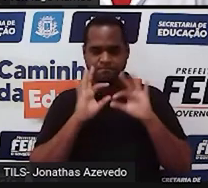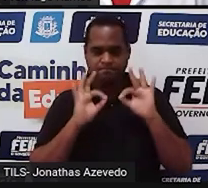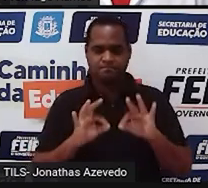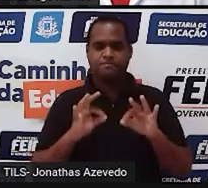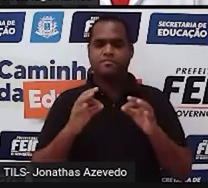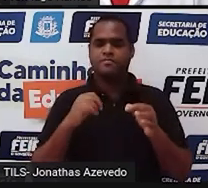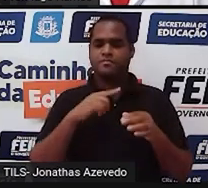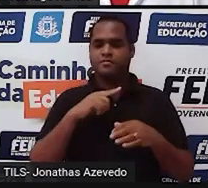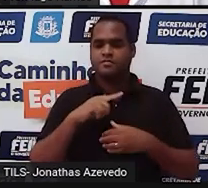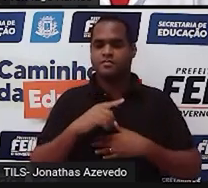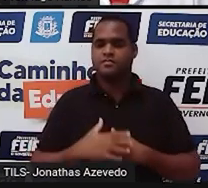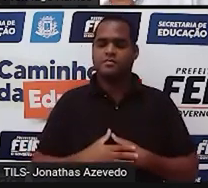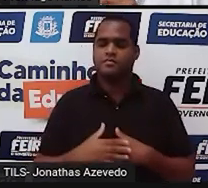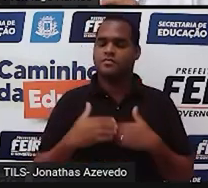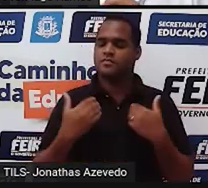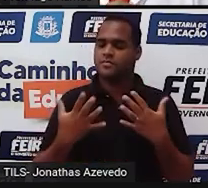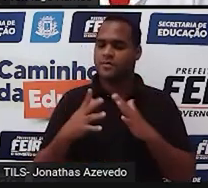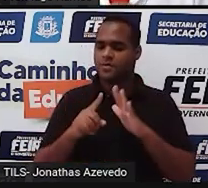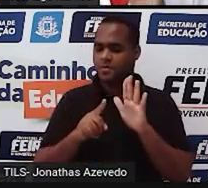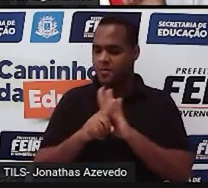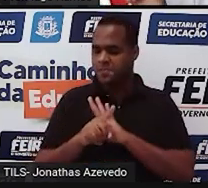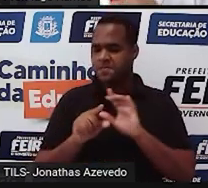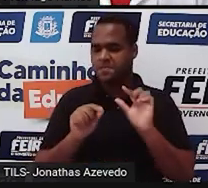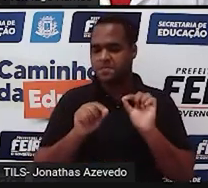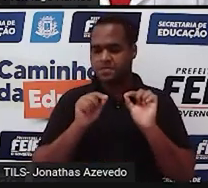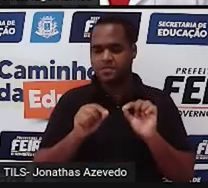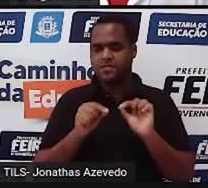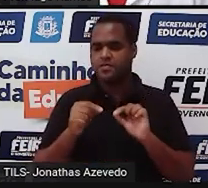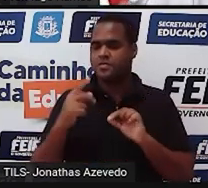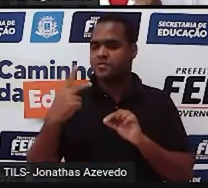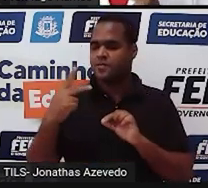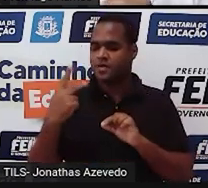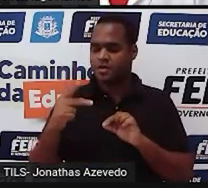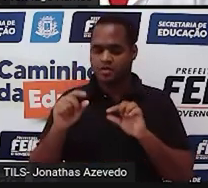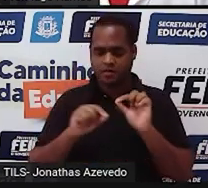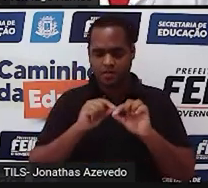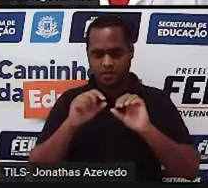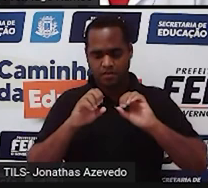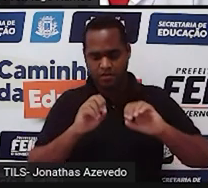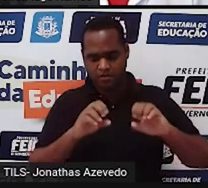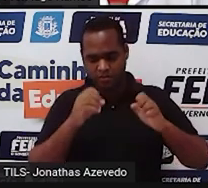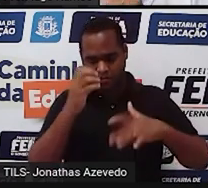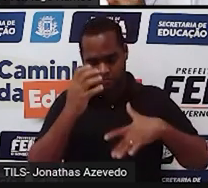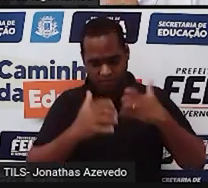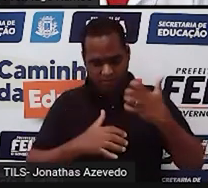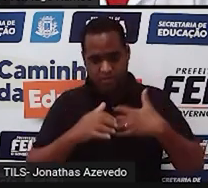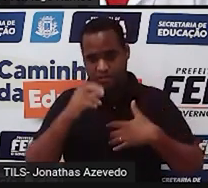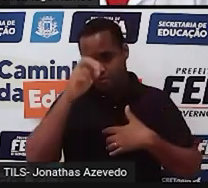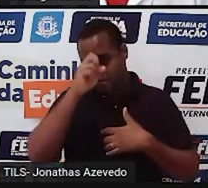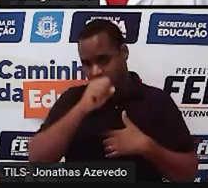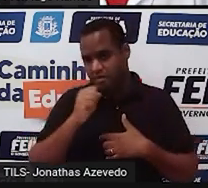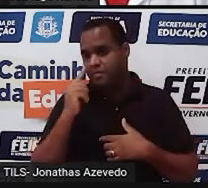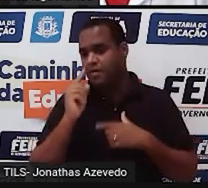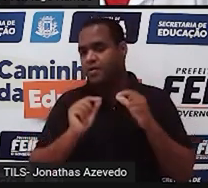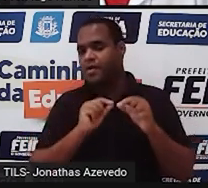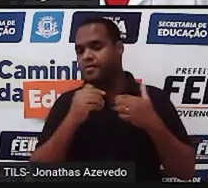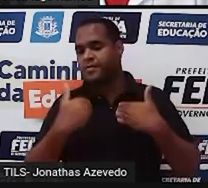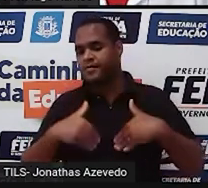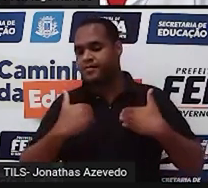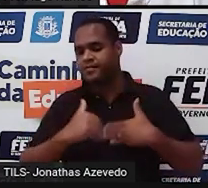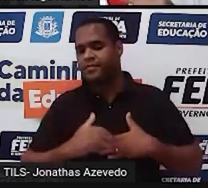então eu te pergunto o seguinte o que dessa aula você gostaria que caísse nessa prova